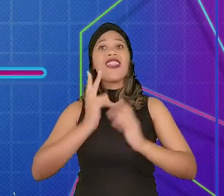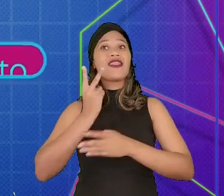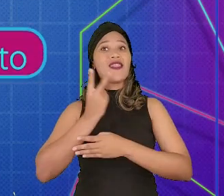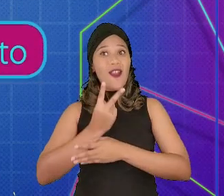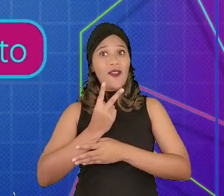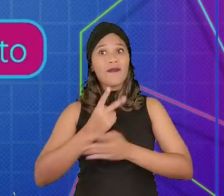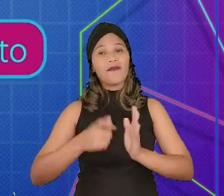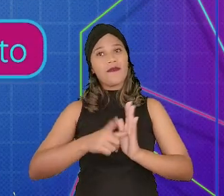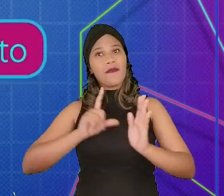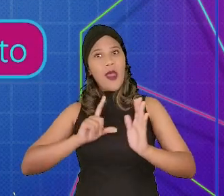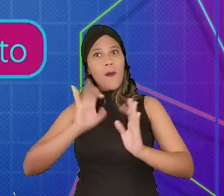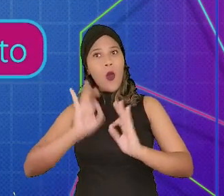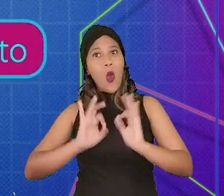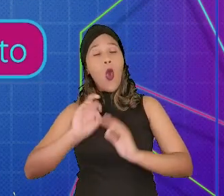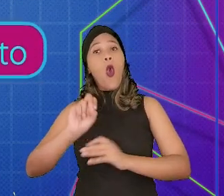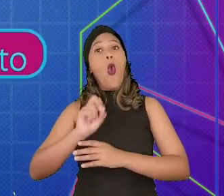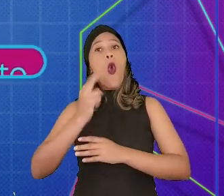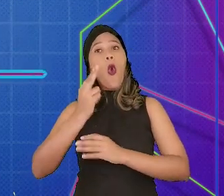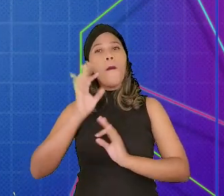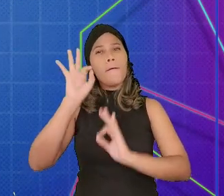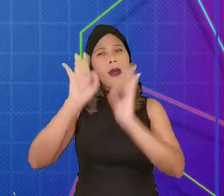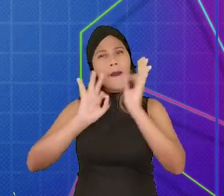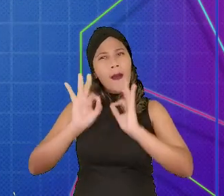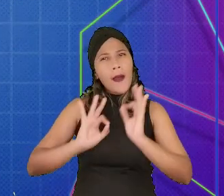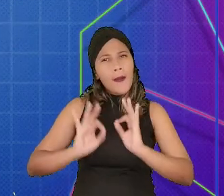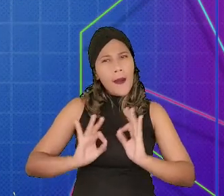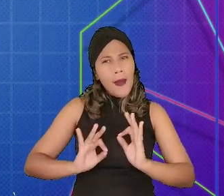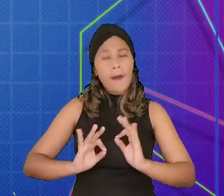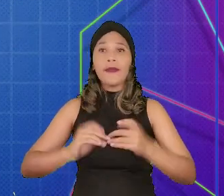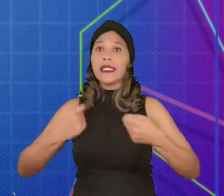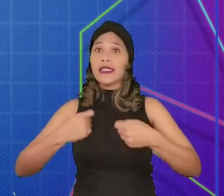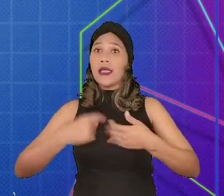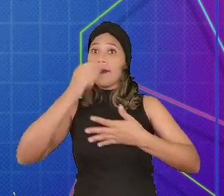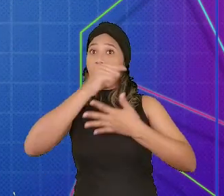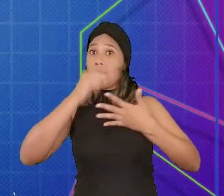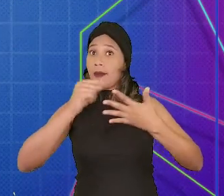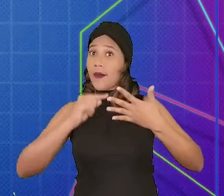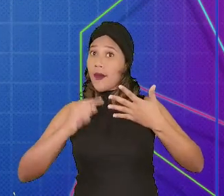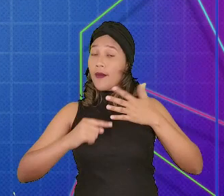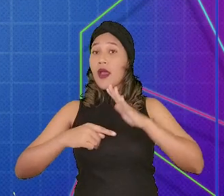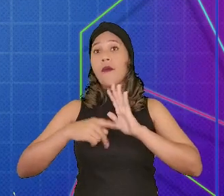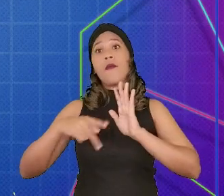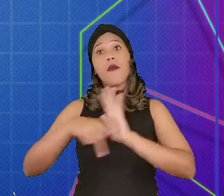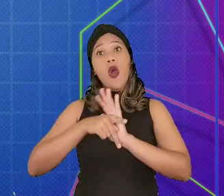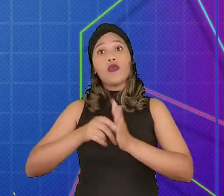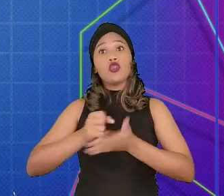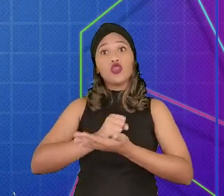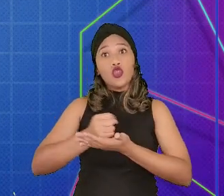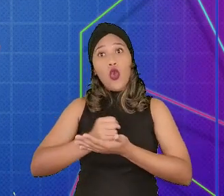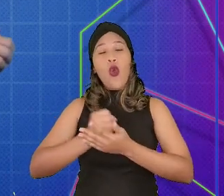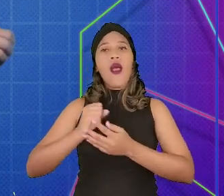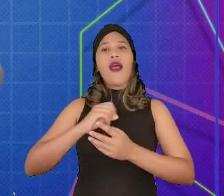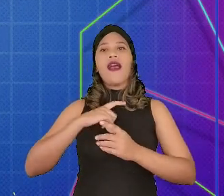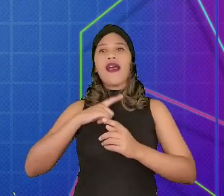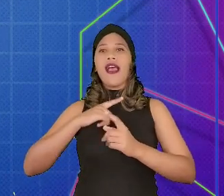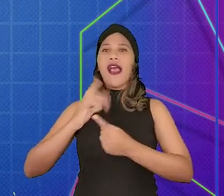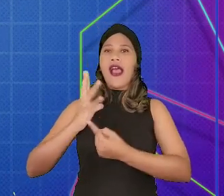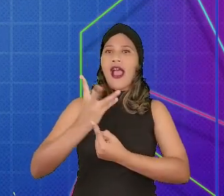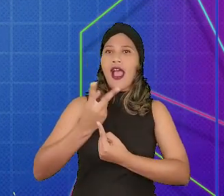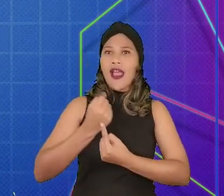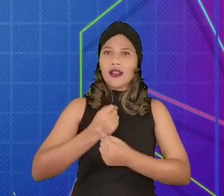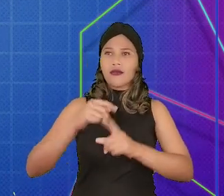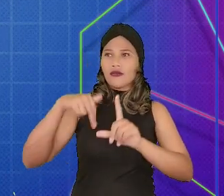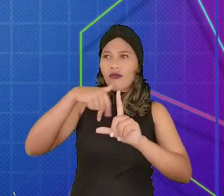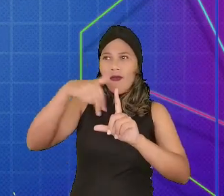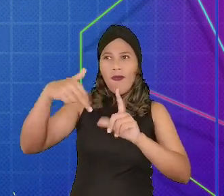2: pré-produção ou planejamento. Nessa fase é preciso detalhar o jogo, o estilo de arte, o plano de